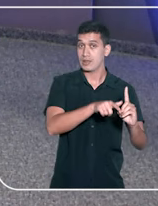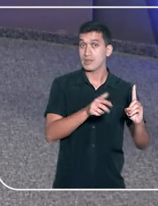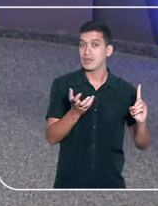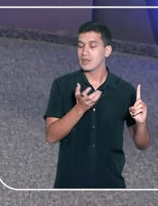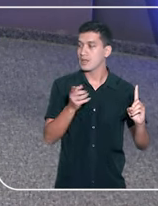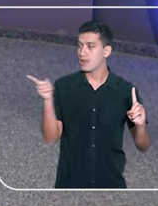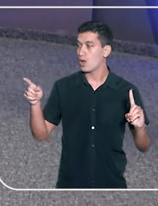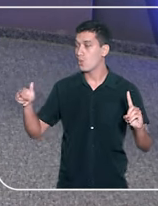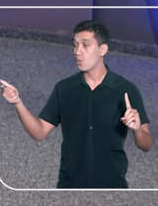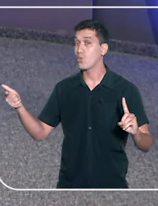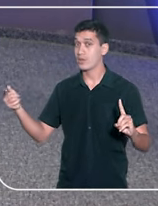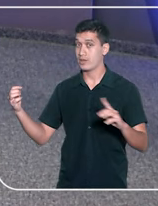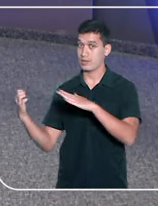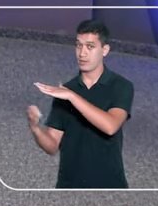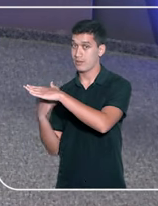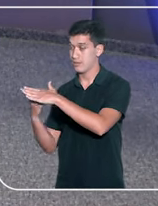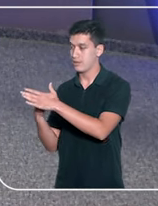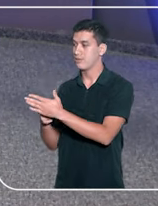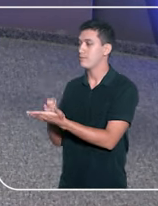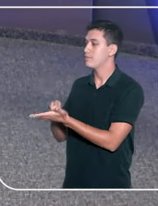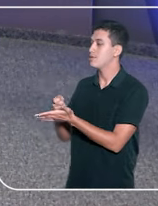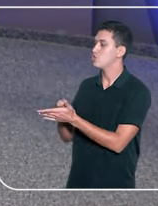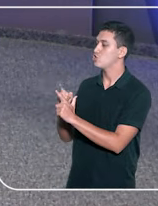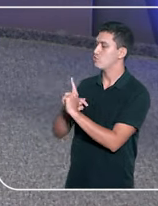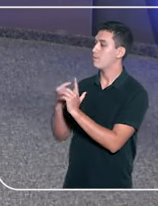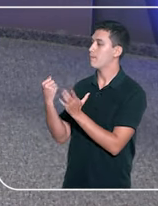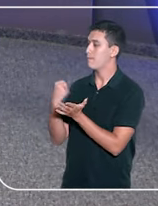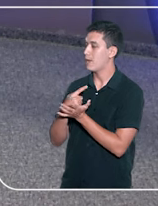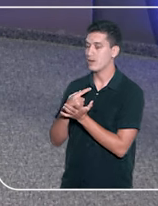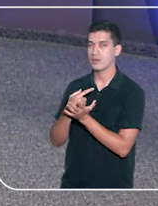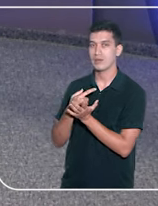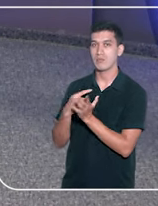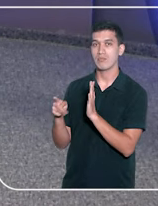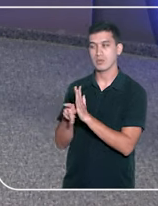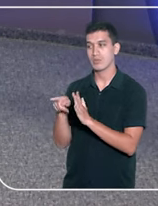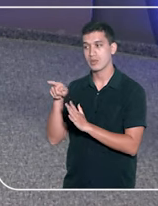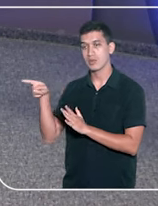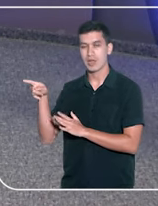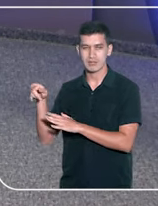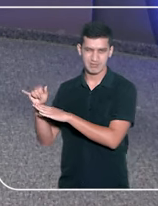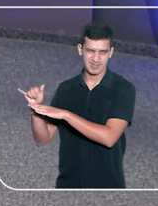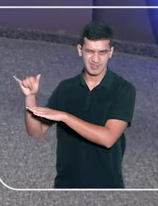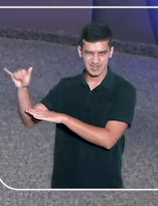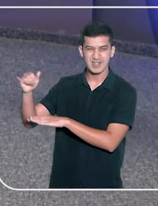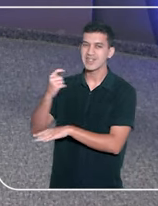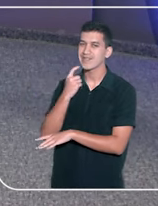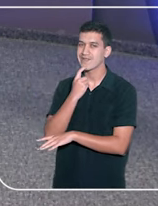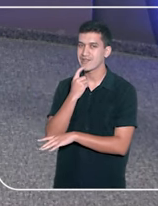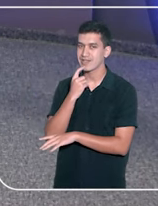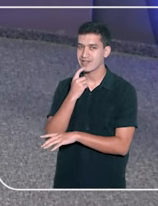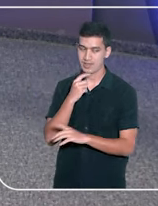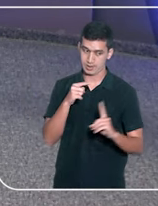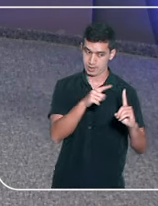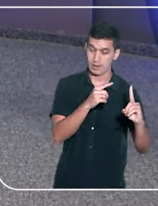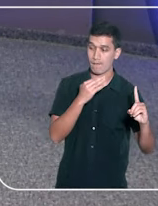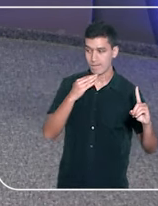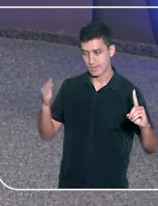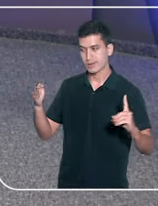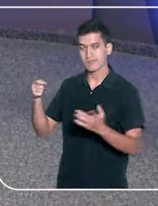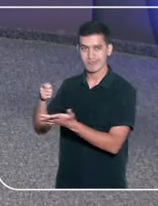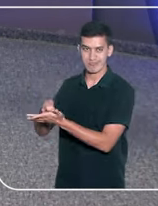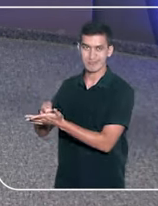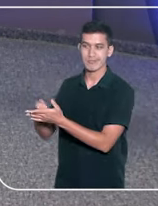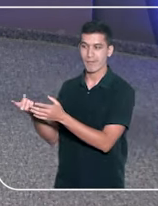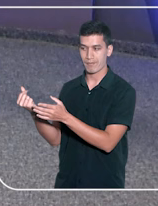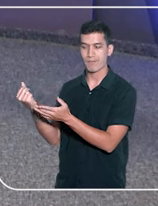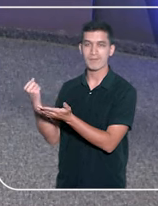dívida de quase R 9 milhões deais contra a concessionária do aeroporto Viracopos em Campinas mas a